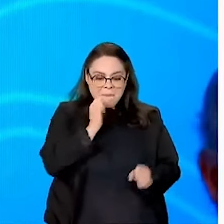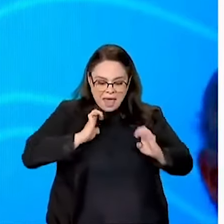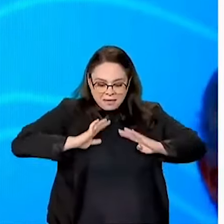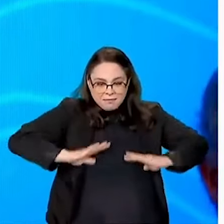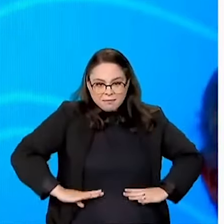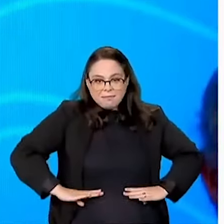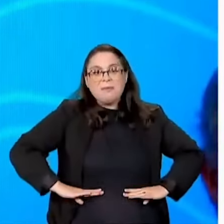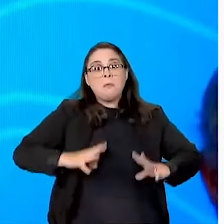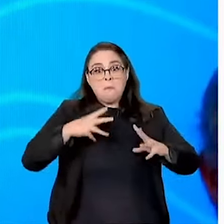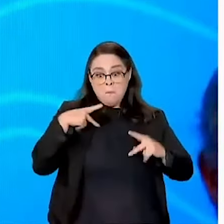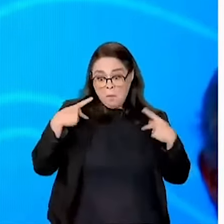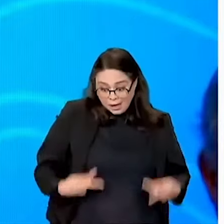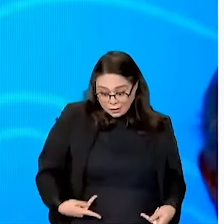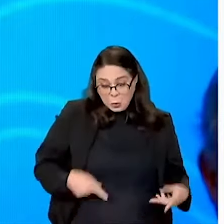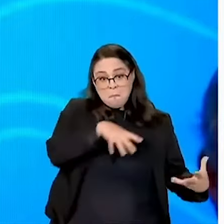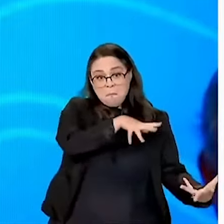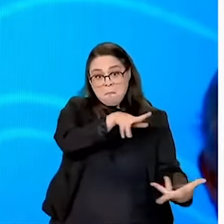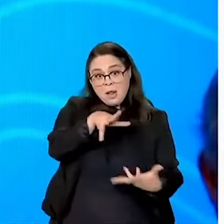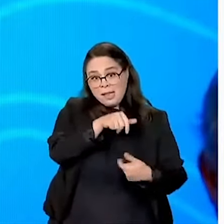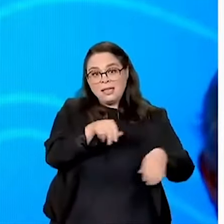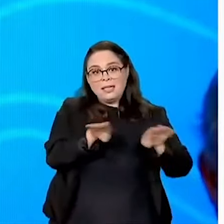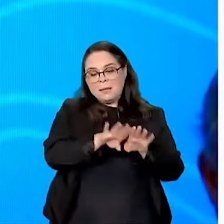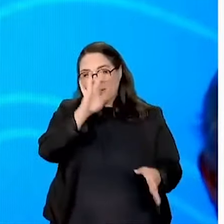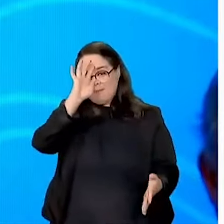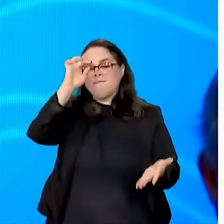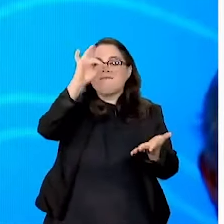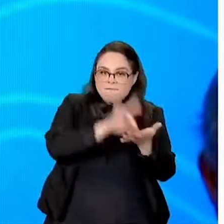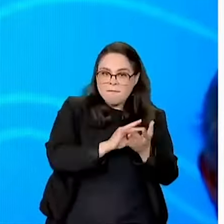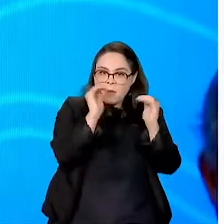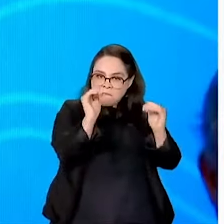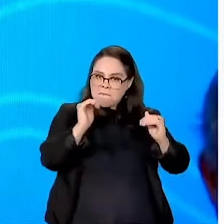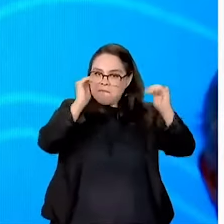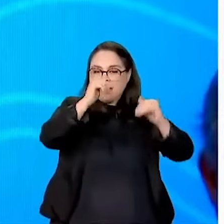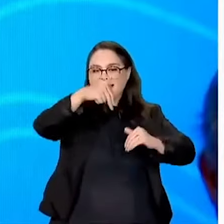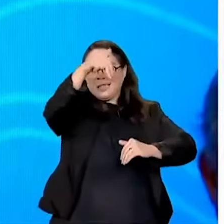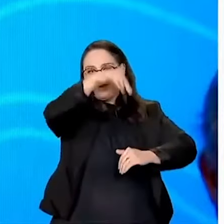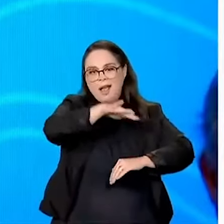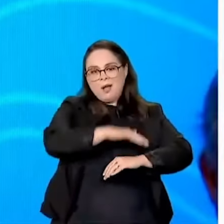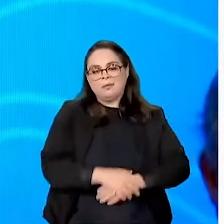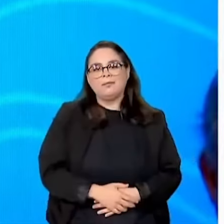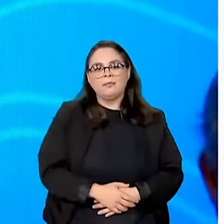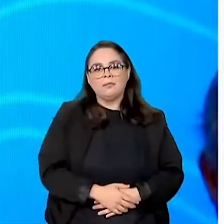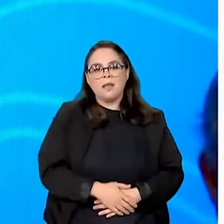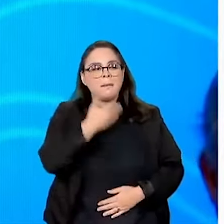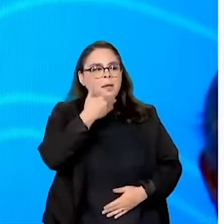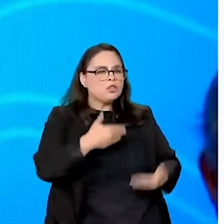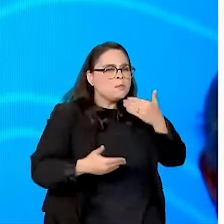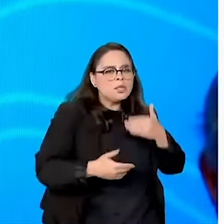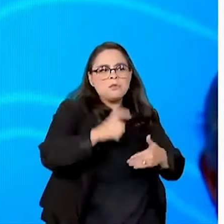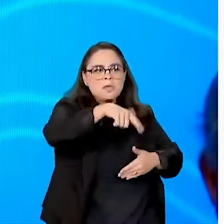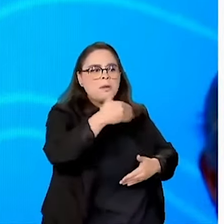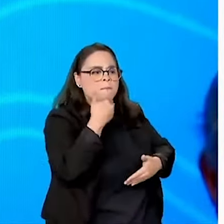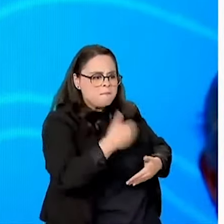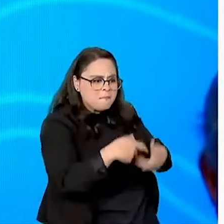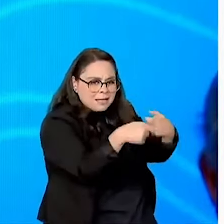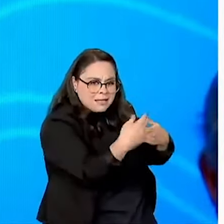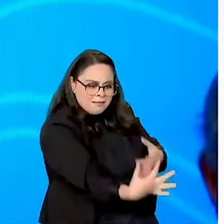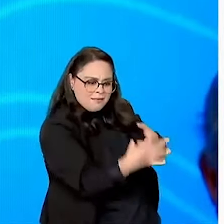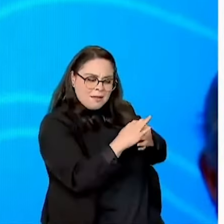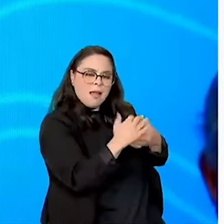do planeta e para a consolidação da soberania nacional. E as demandas vindas de quem mais precisa